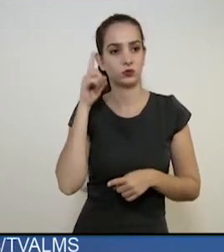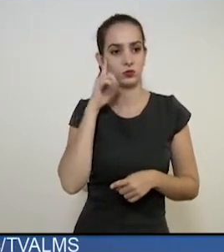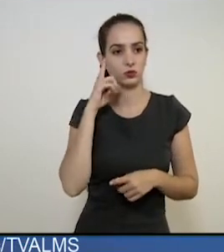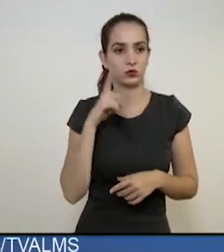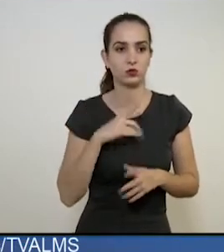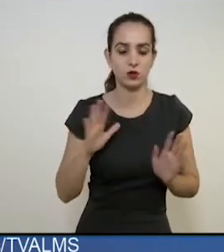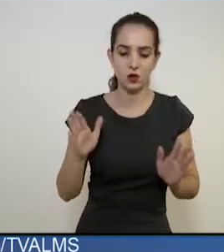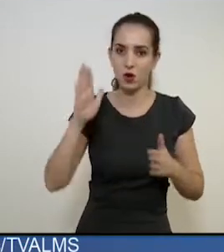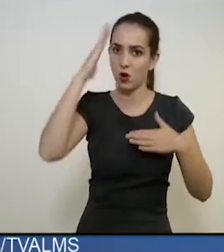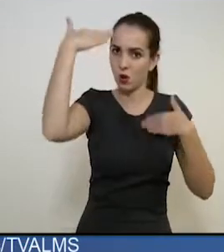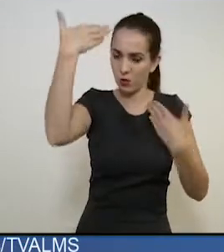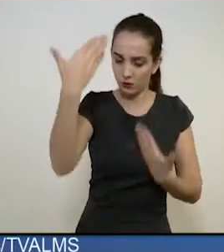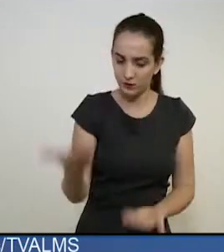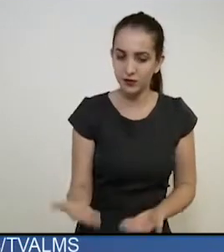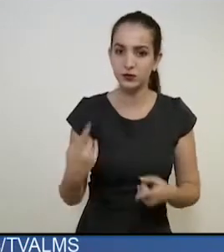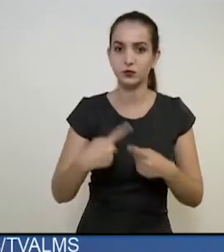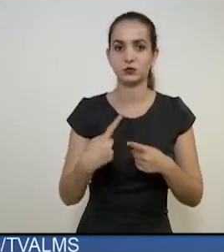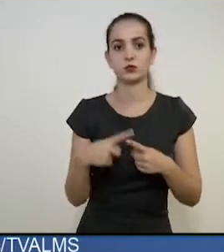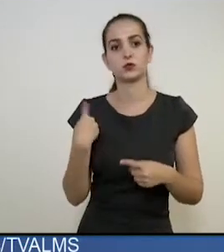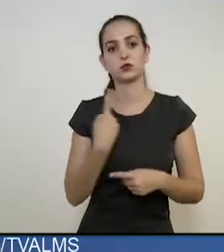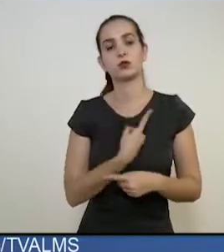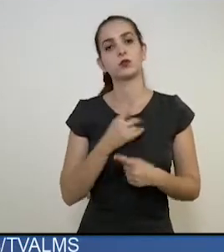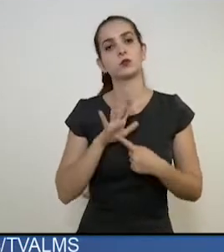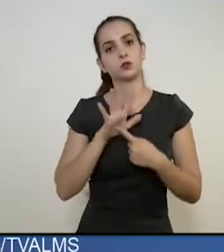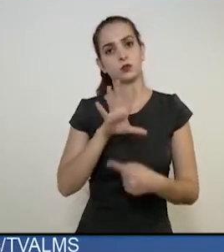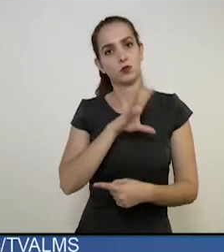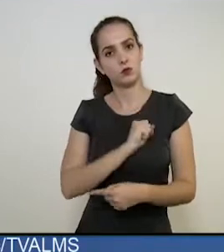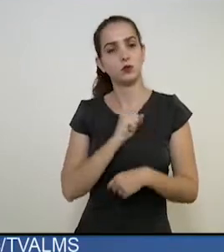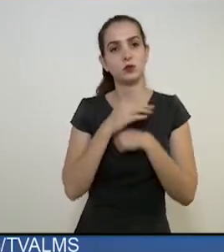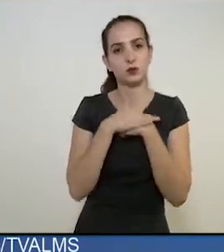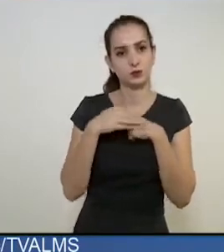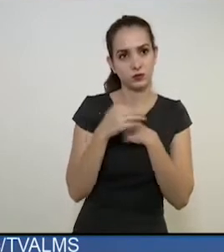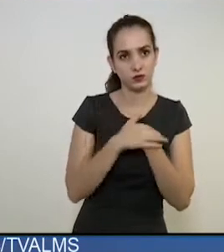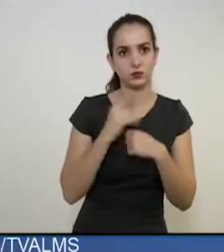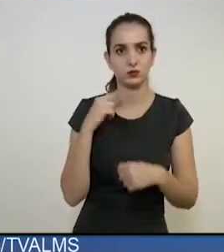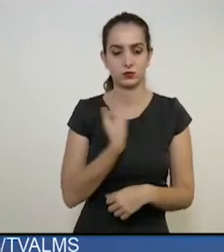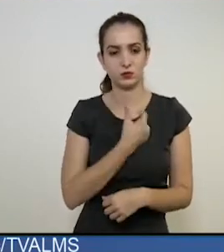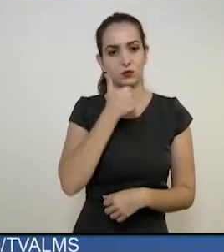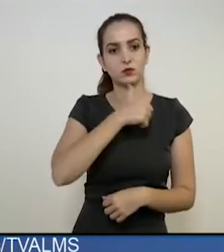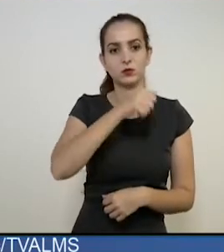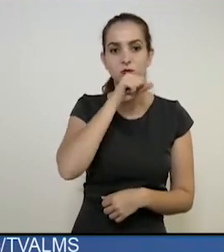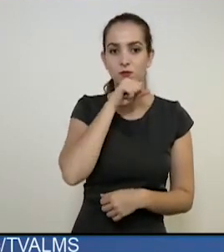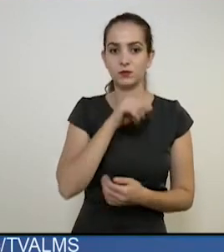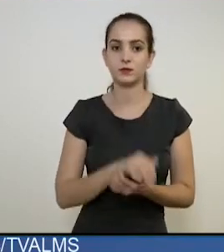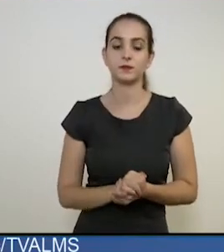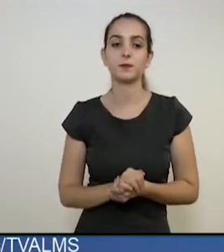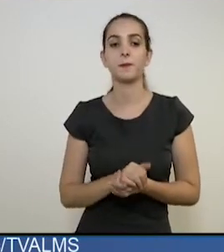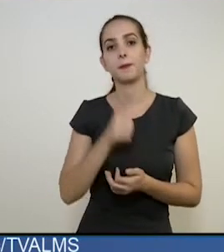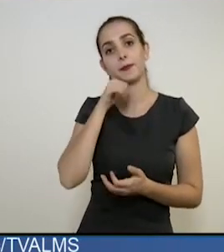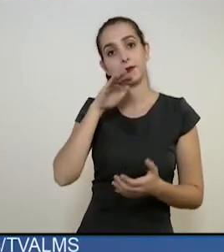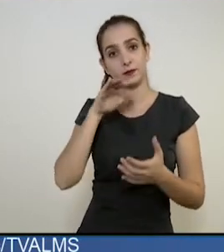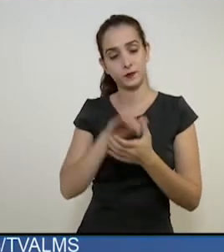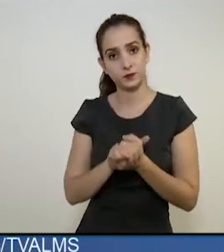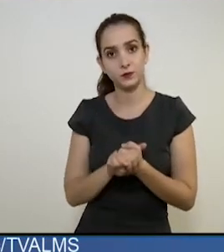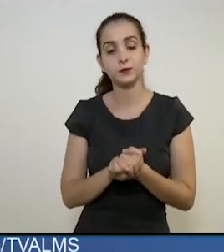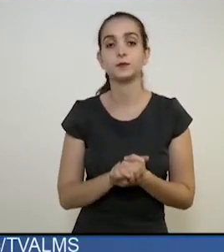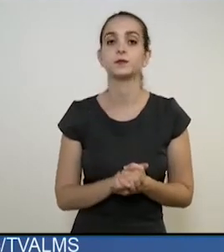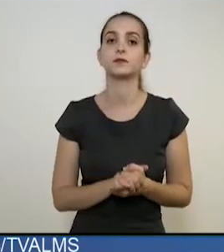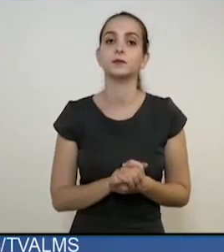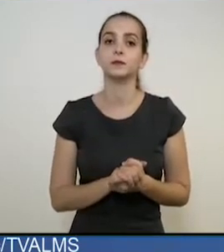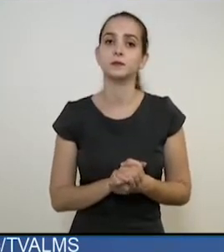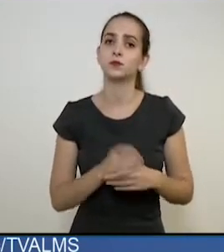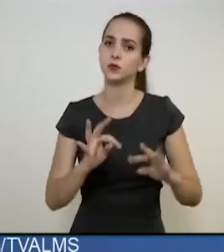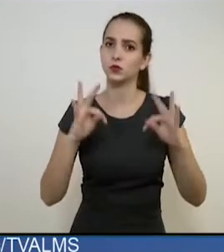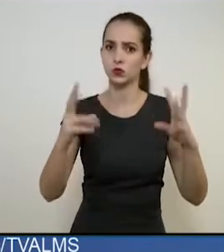nossa homenagem, porque somos expressão deste amor e desse carinho, das nossas mães, das esposas, não é? Enfim,